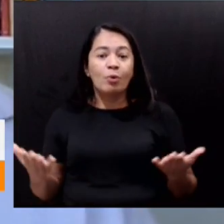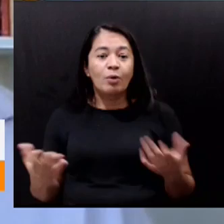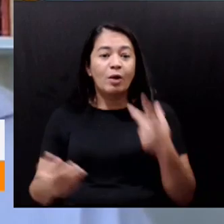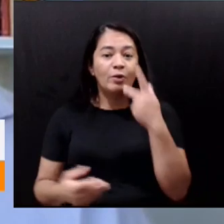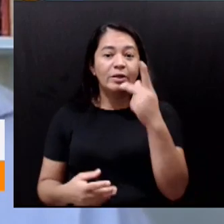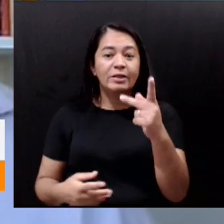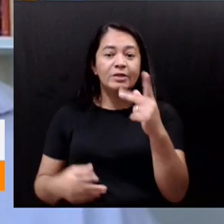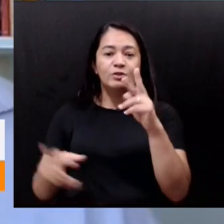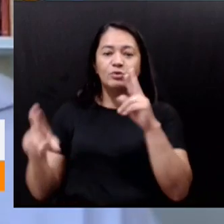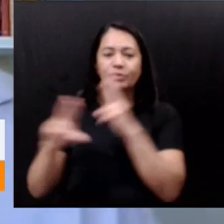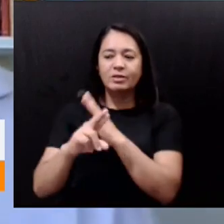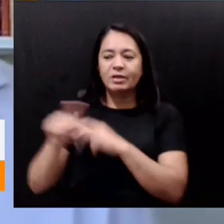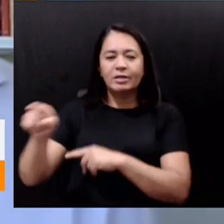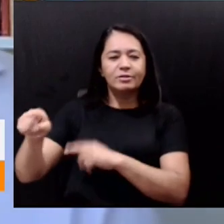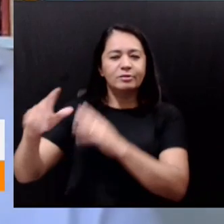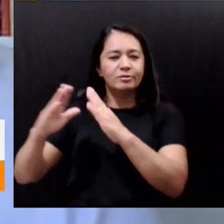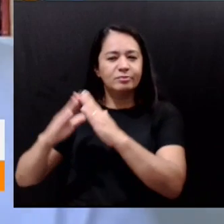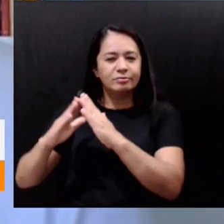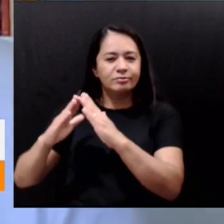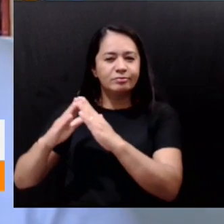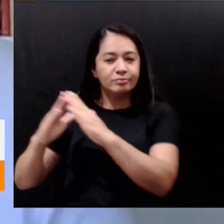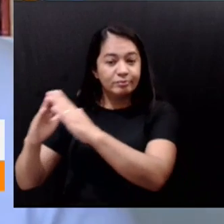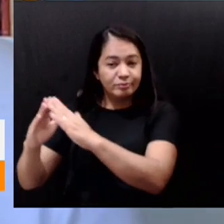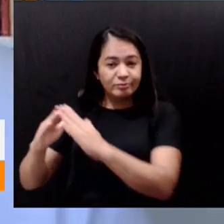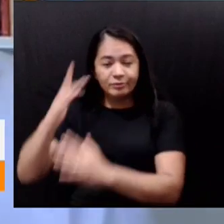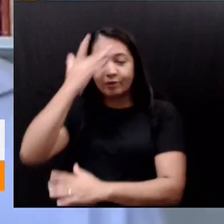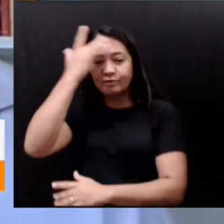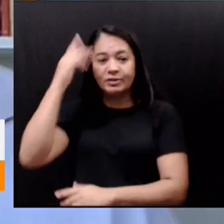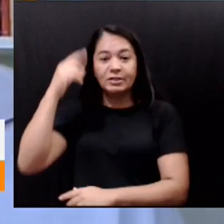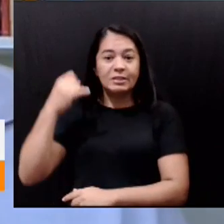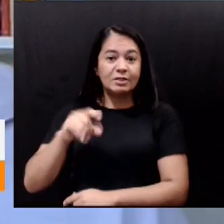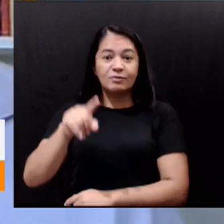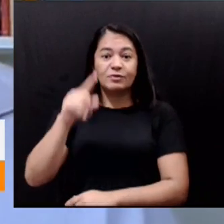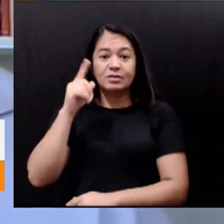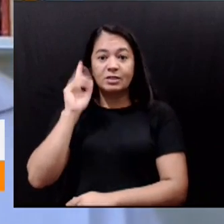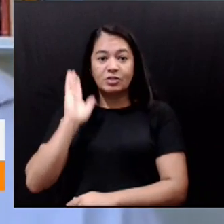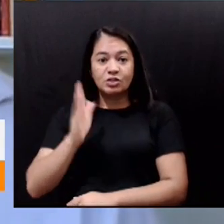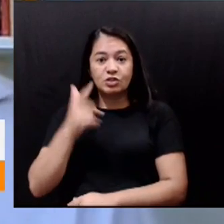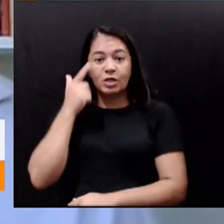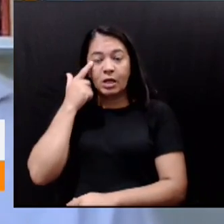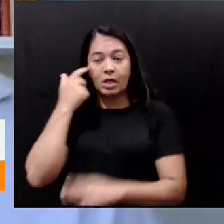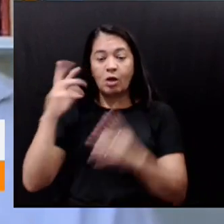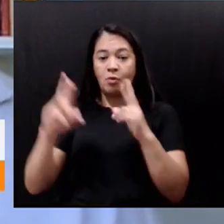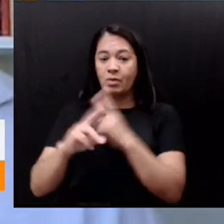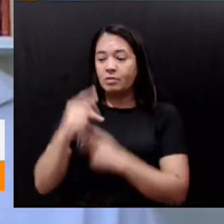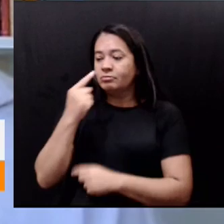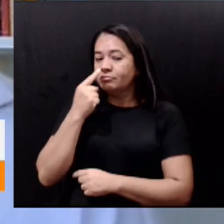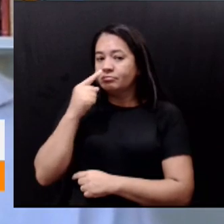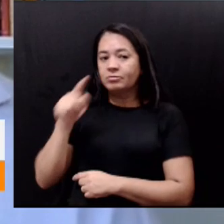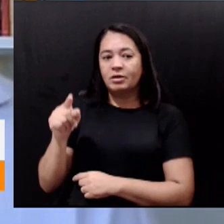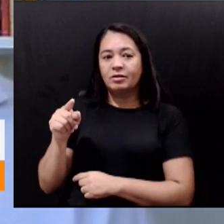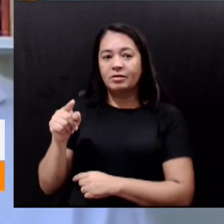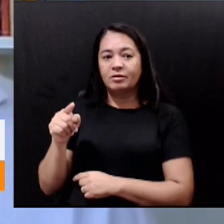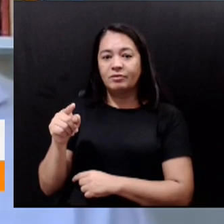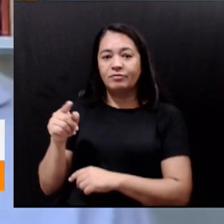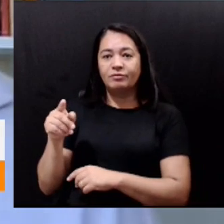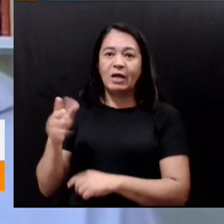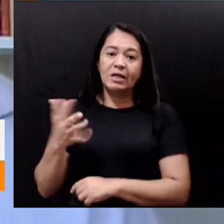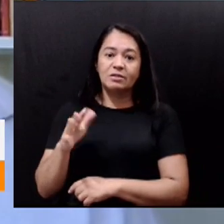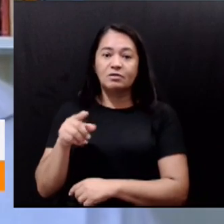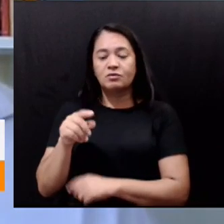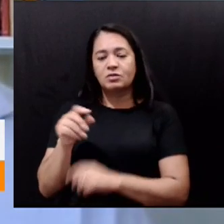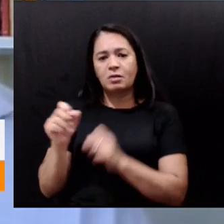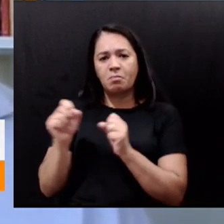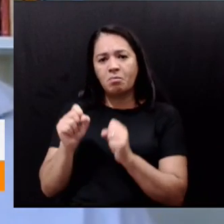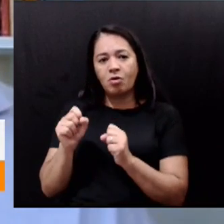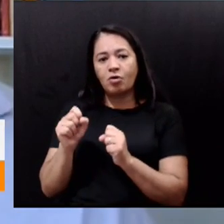vizinho? Né? Porque, assim, se você tem já uma relação próxima, a intervenção talvez possa ser um pouco mais